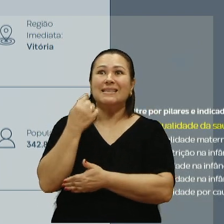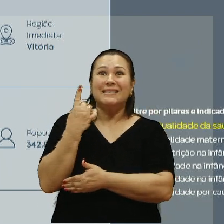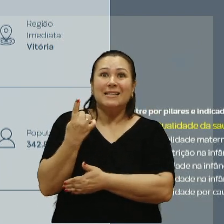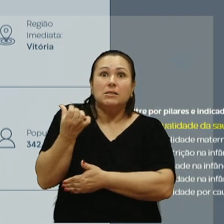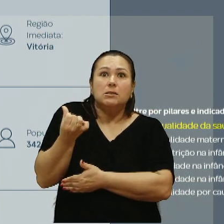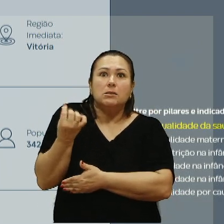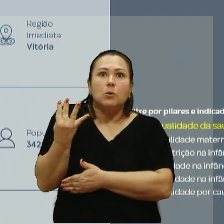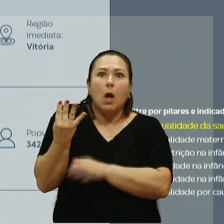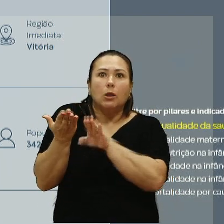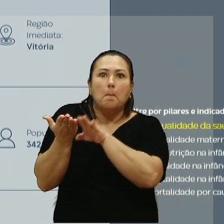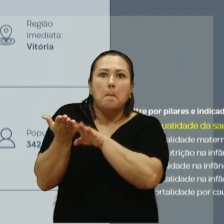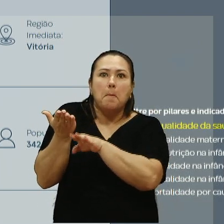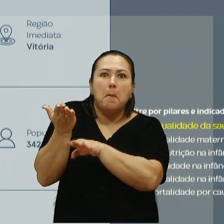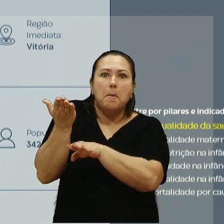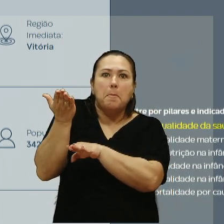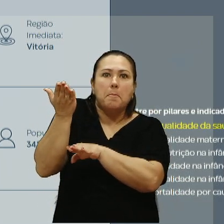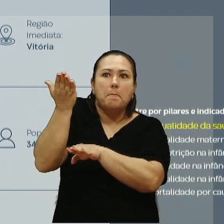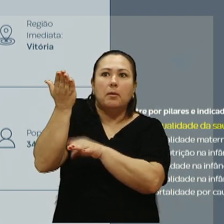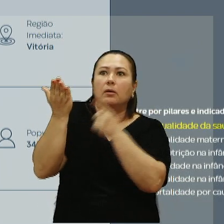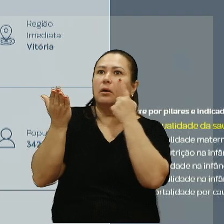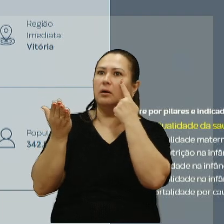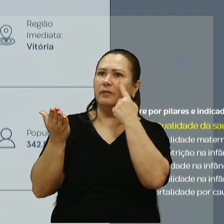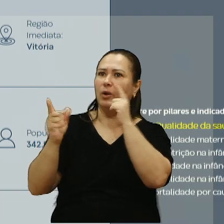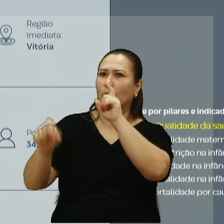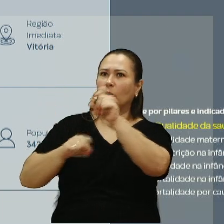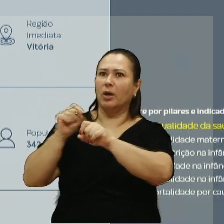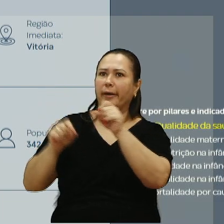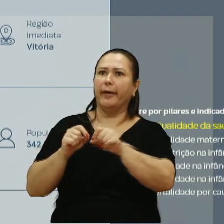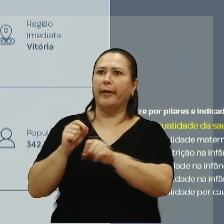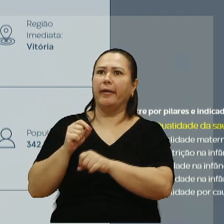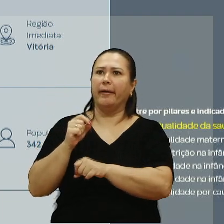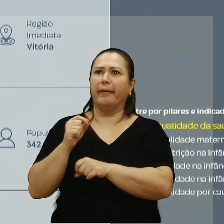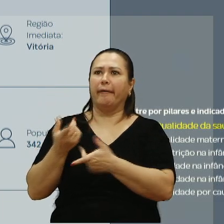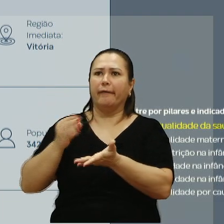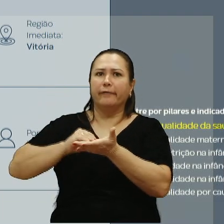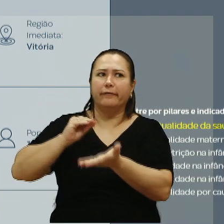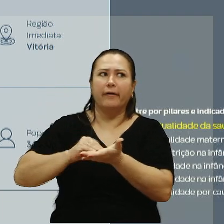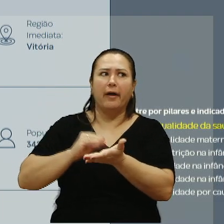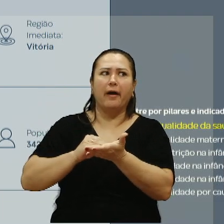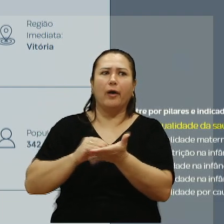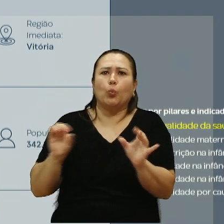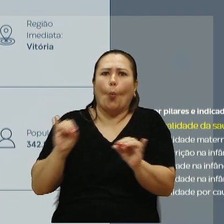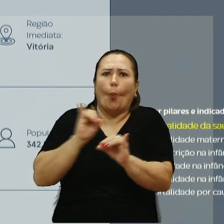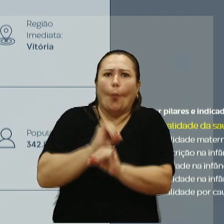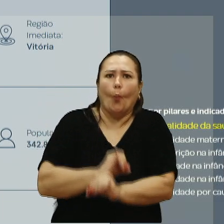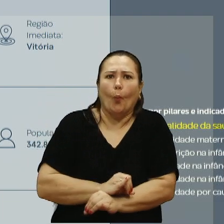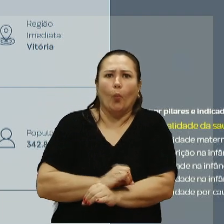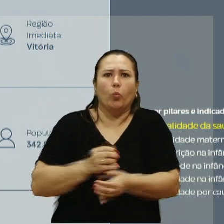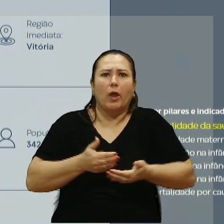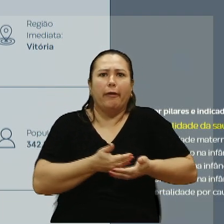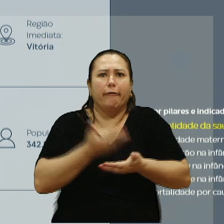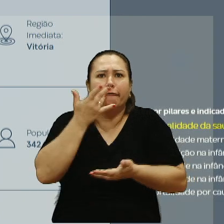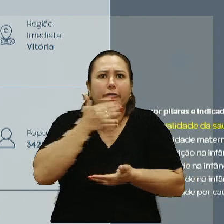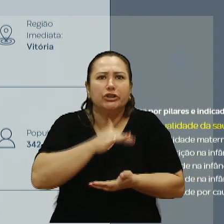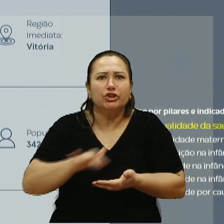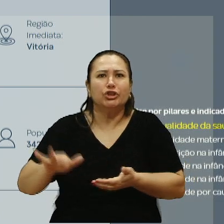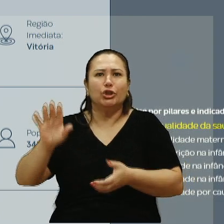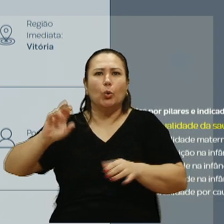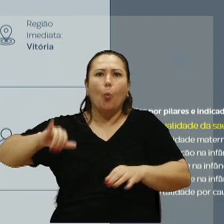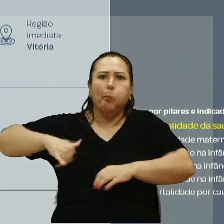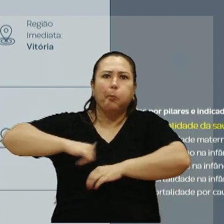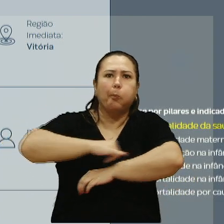posições. Ali a gente vê desnutrição infantil subiu, diminuiu na obesidade infantil, que é um problema crônico no Brasil.